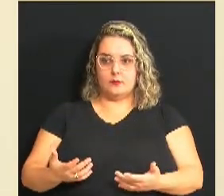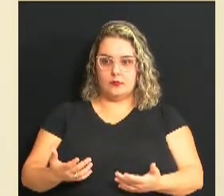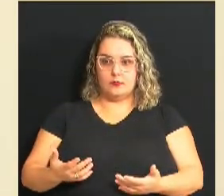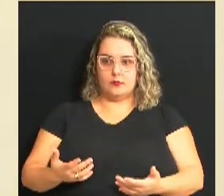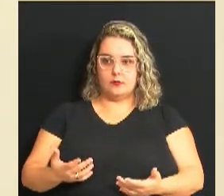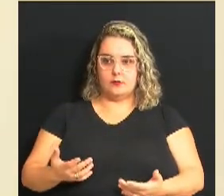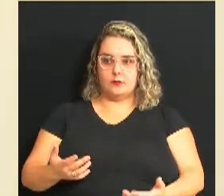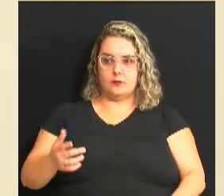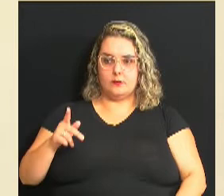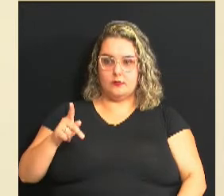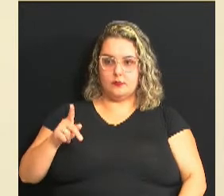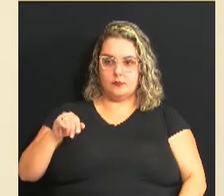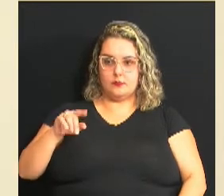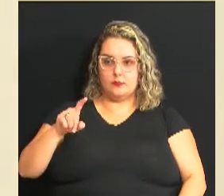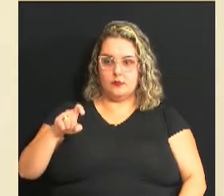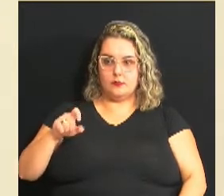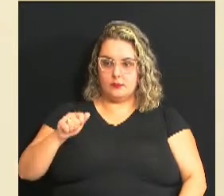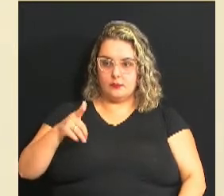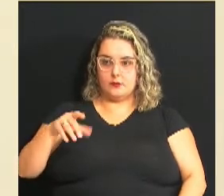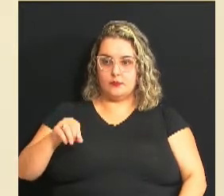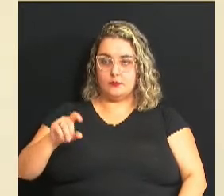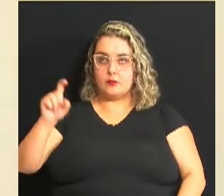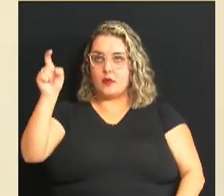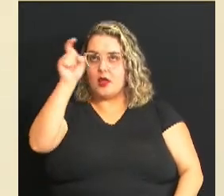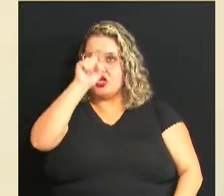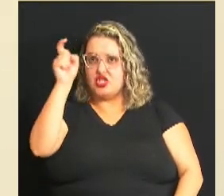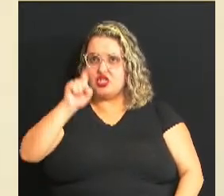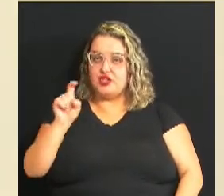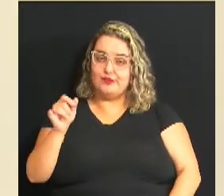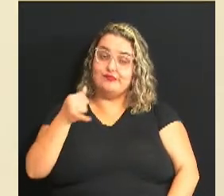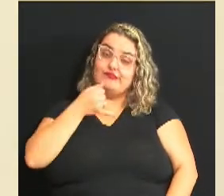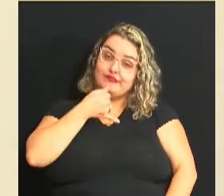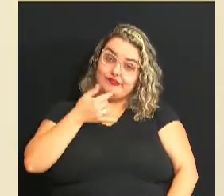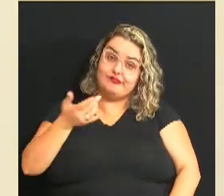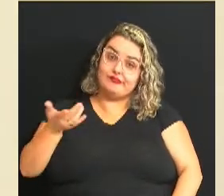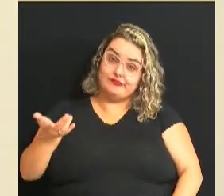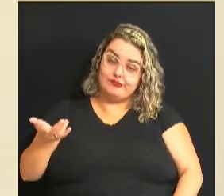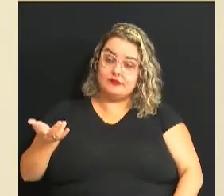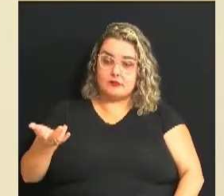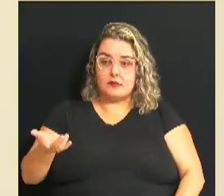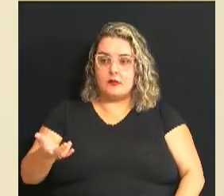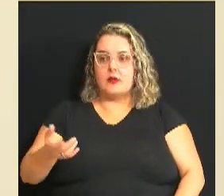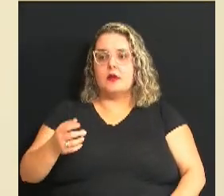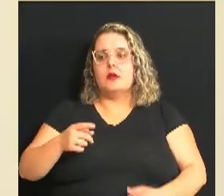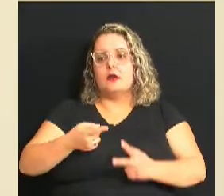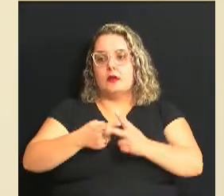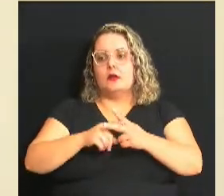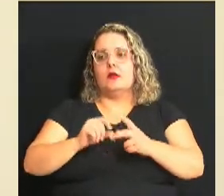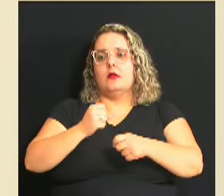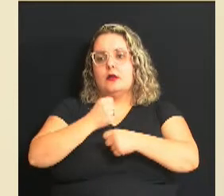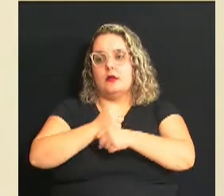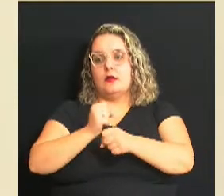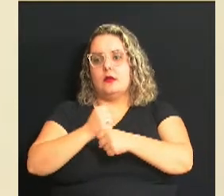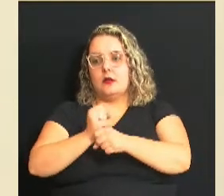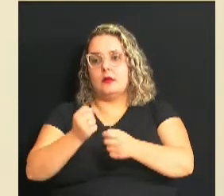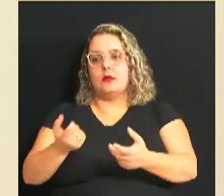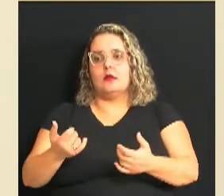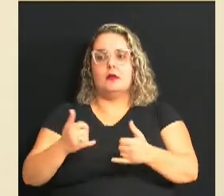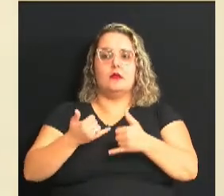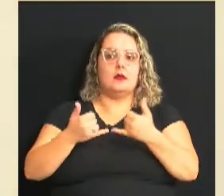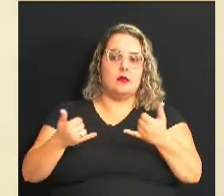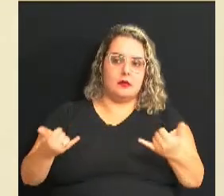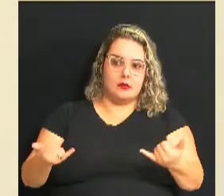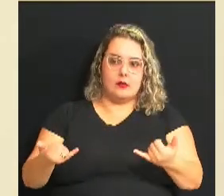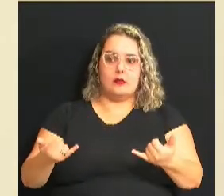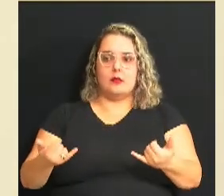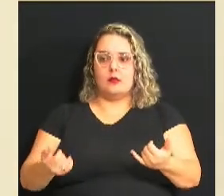pichação, que é muito triste, né? Mas da pichação. Então, ele vai passar por uma obra de elétrica, com